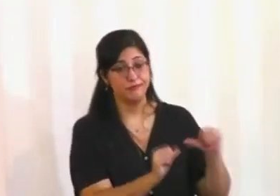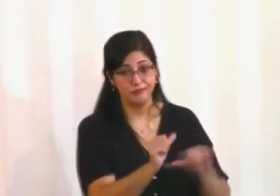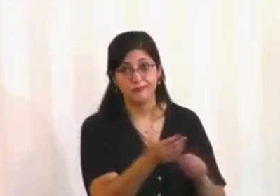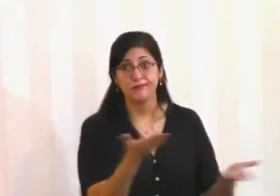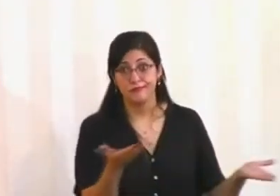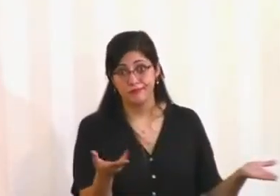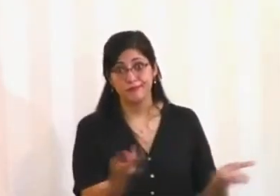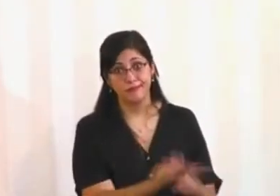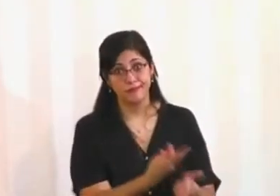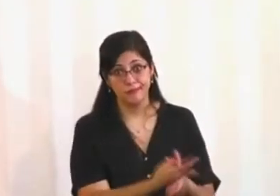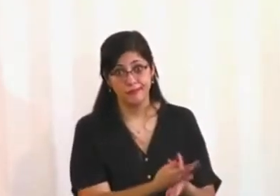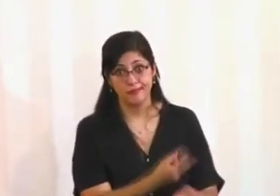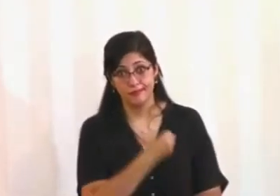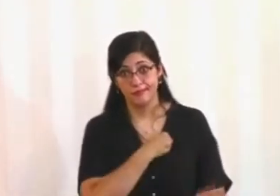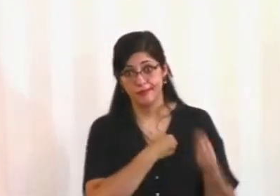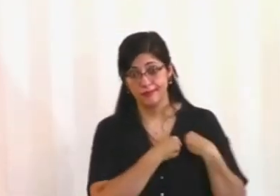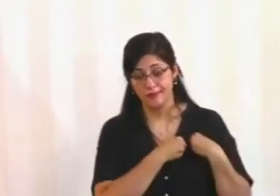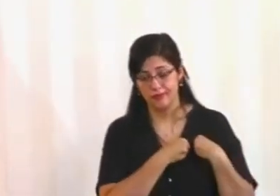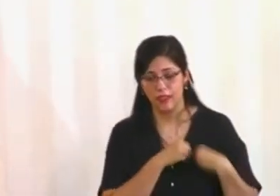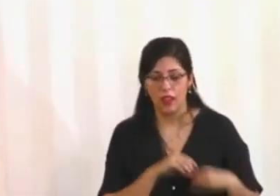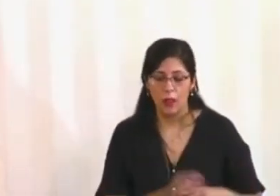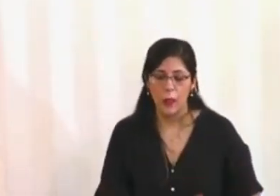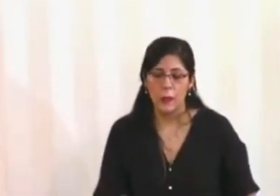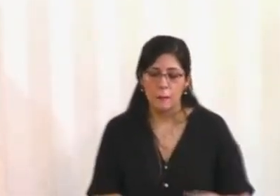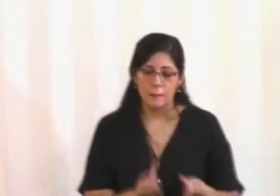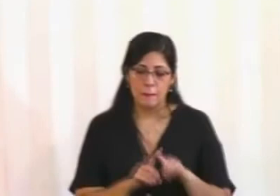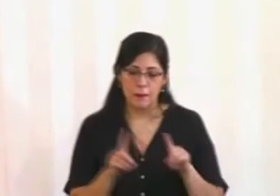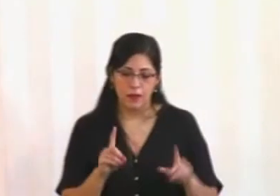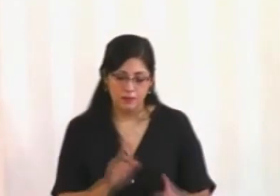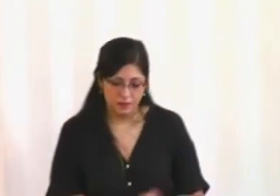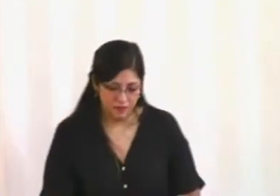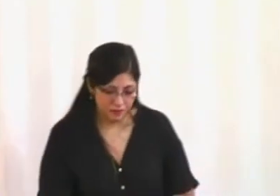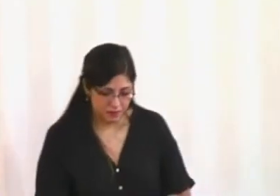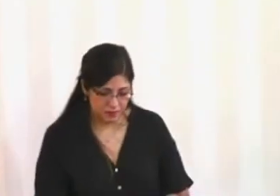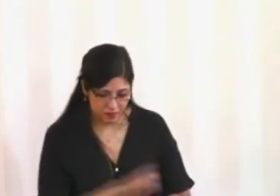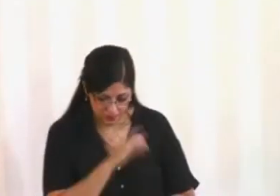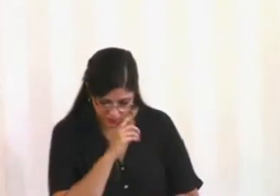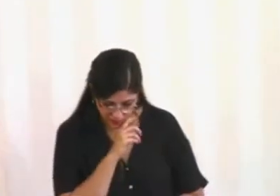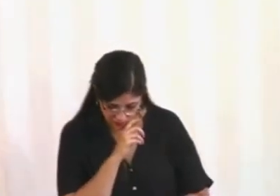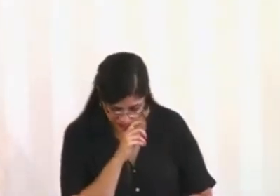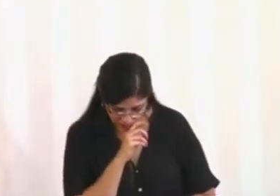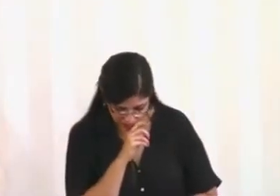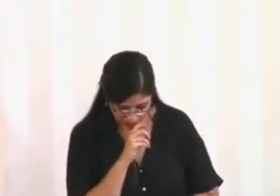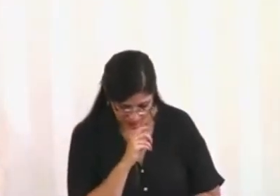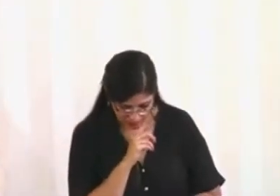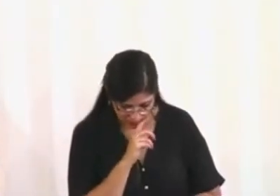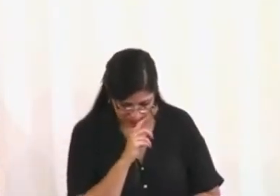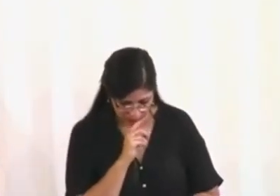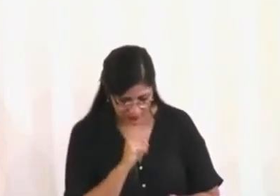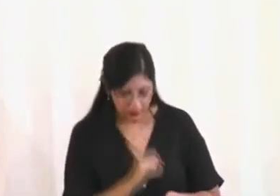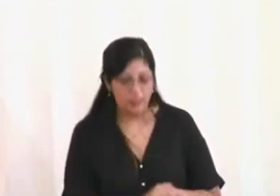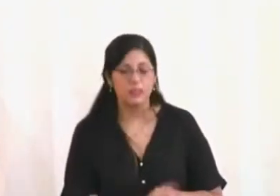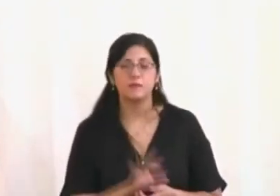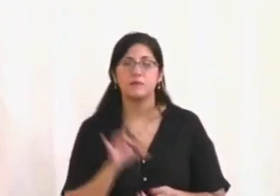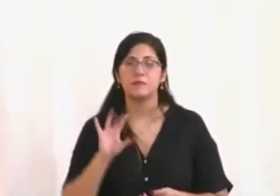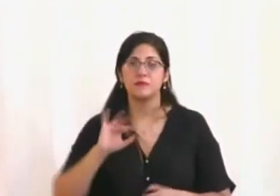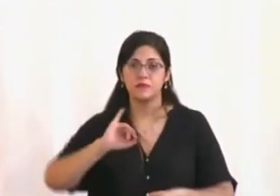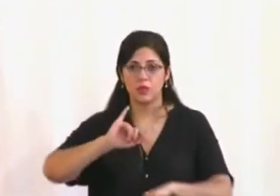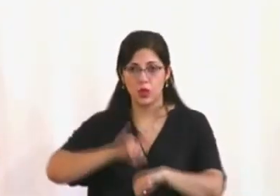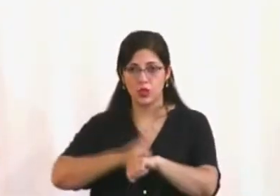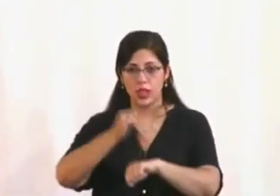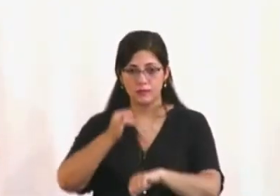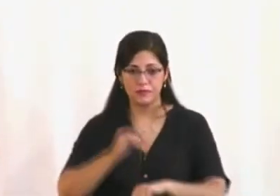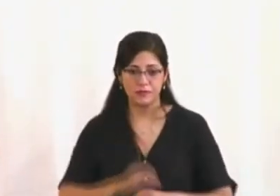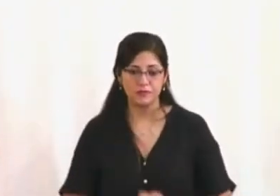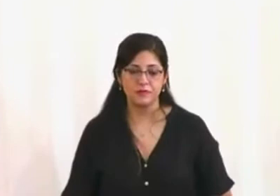Israel, e vamos falar um pouco do reino do norte, que depois será extirpado da terra. Não vai ter mais restauração, Deus restaurará Judá apenas.